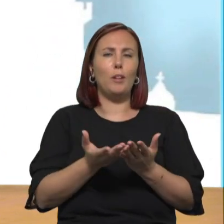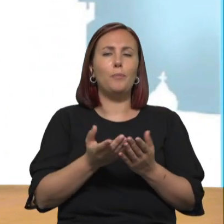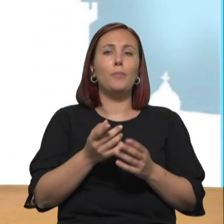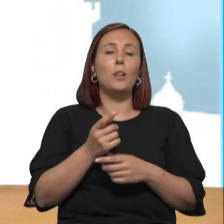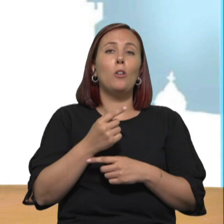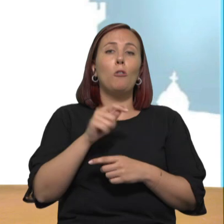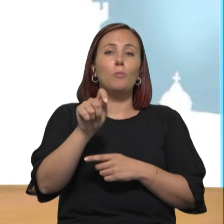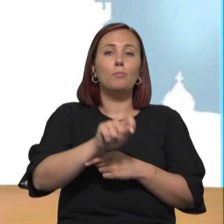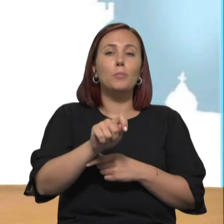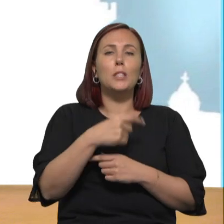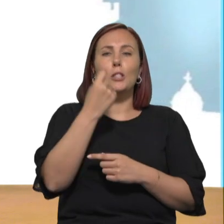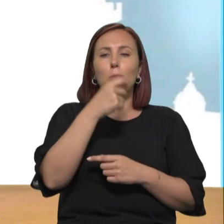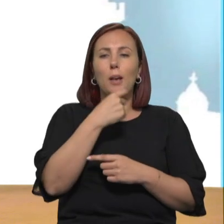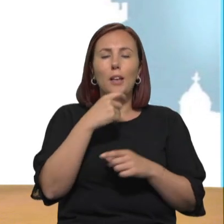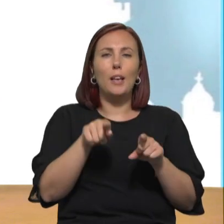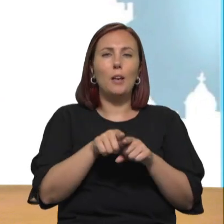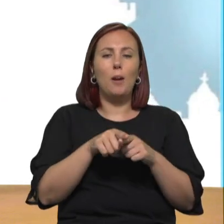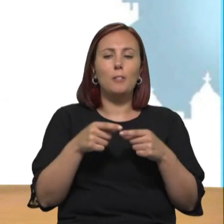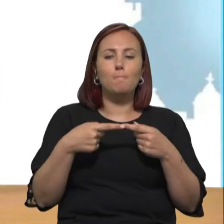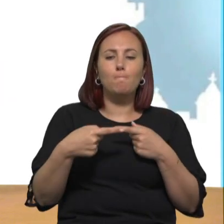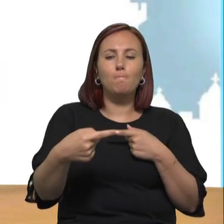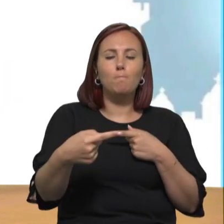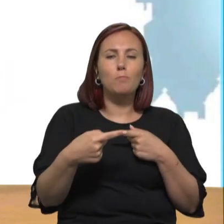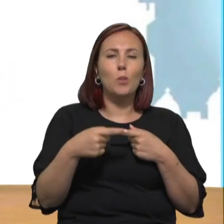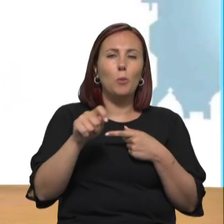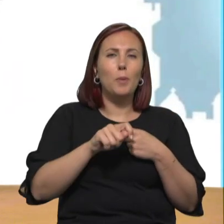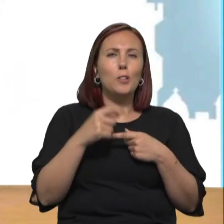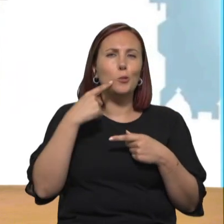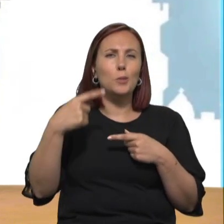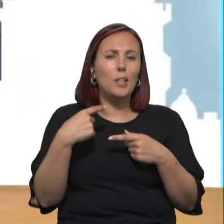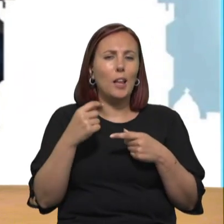maio é para nós também um mês muito especial e muito específico.